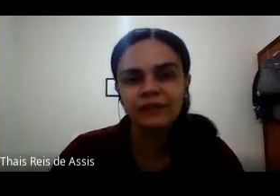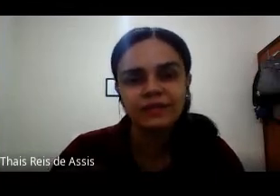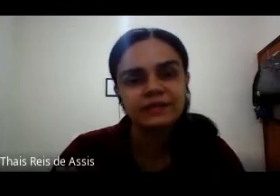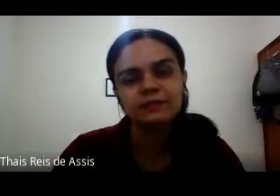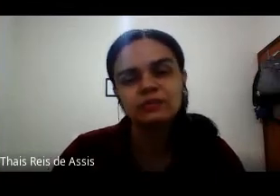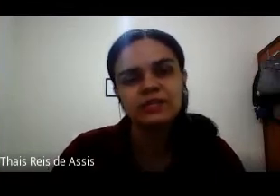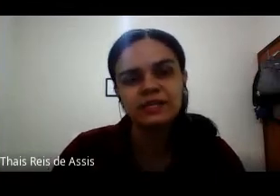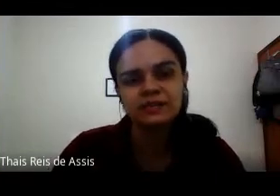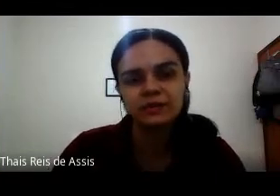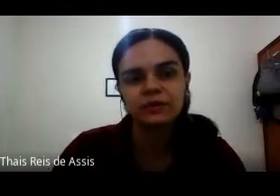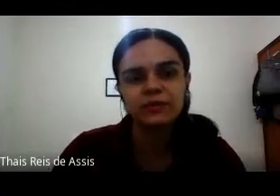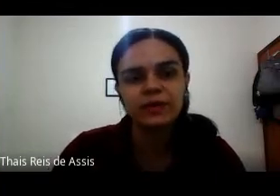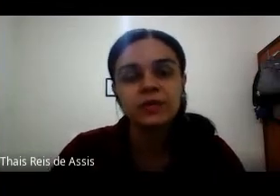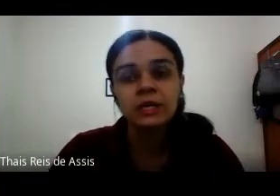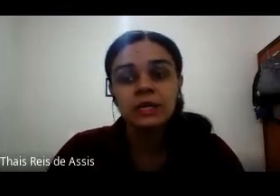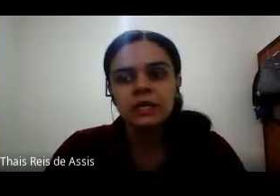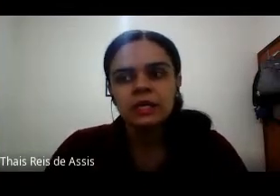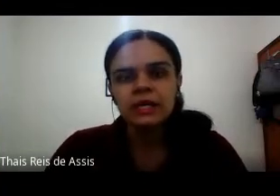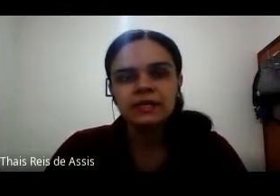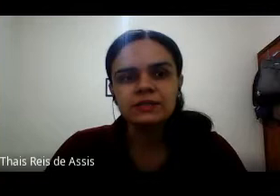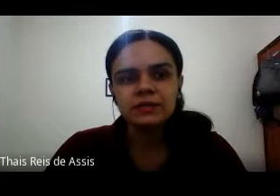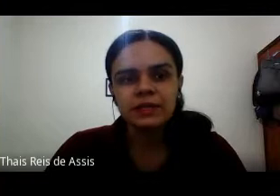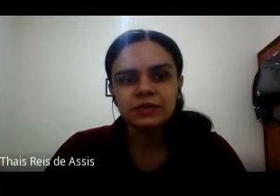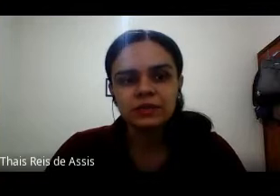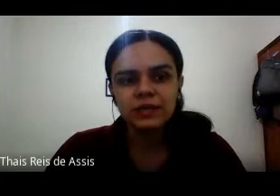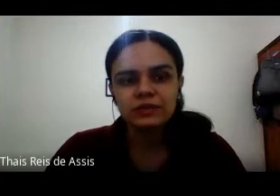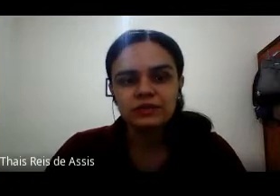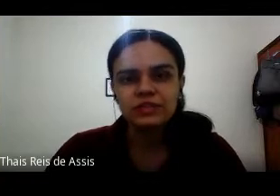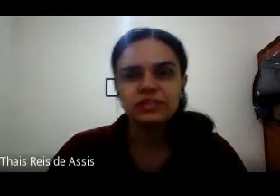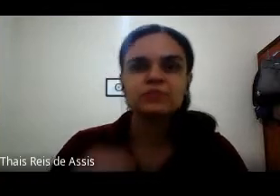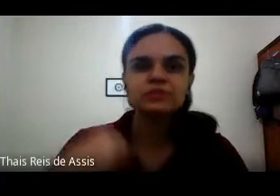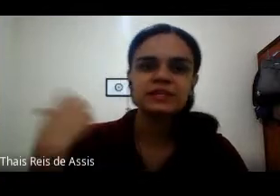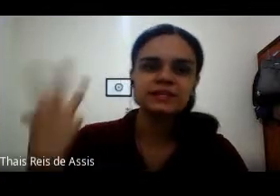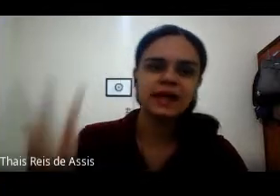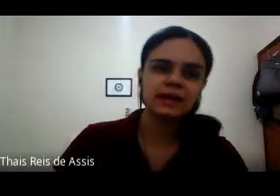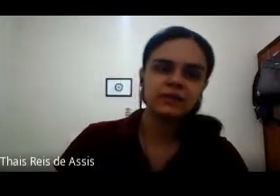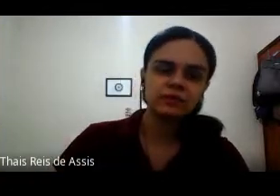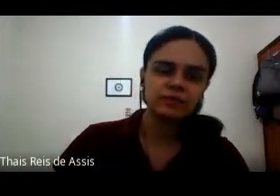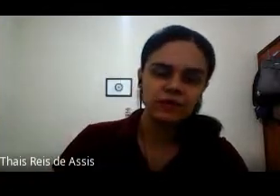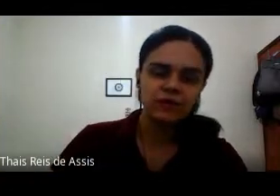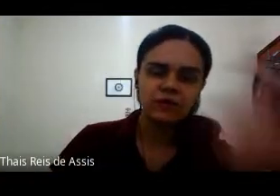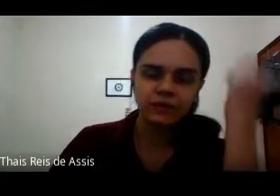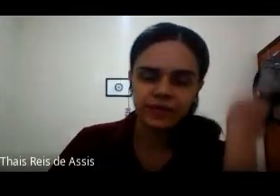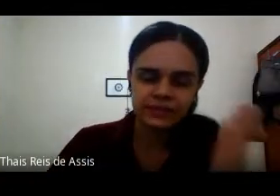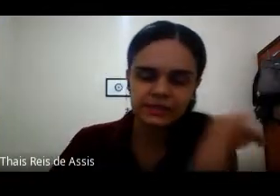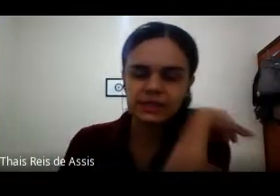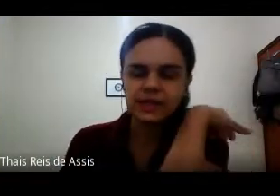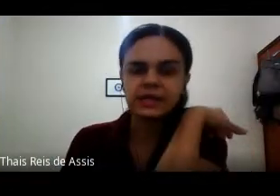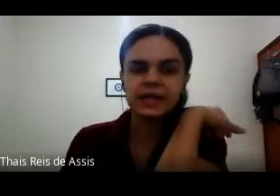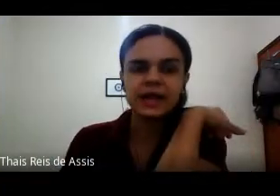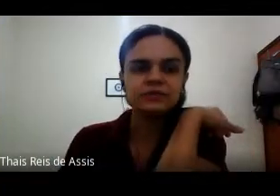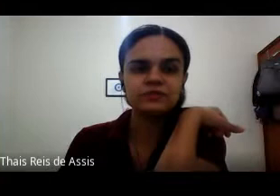a ver com a questão da mundialização da economia. E esse contexto de a gente mundializar a economia com